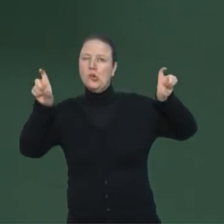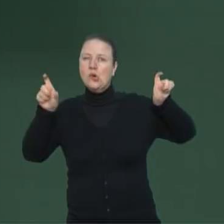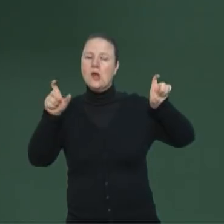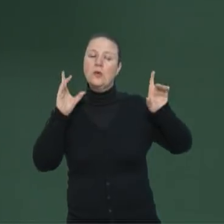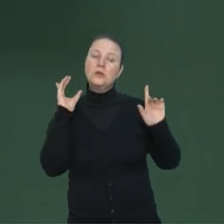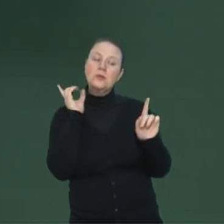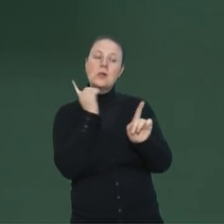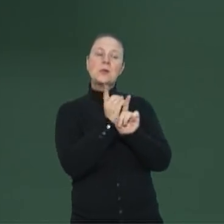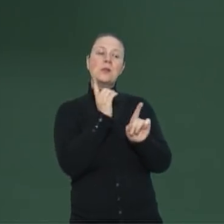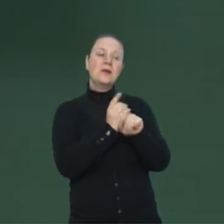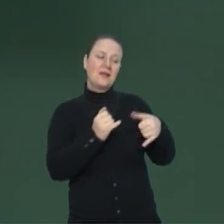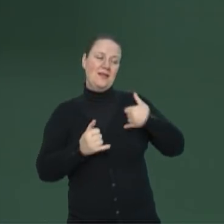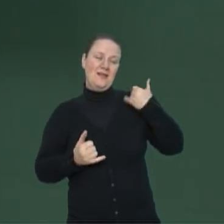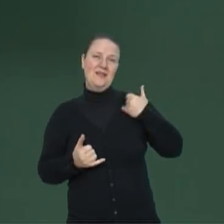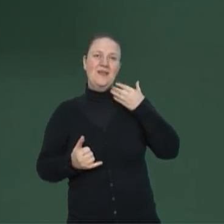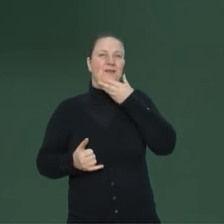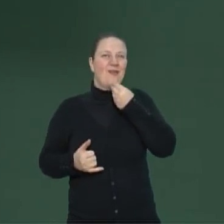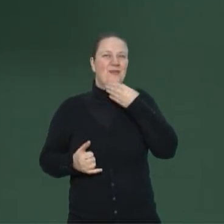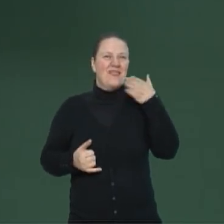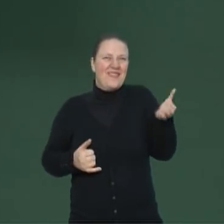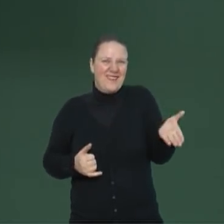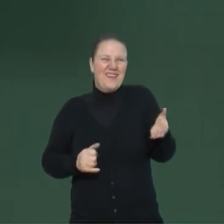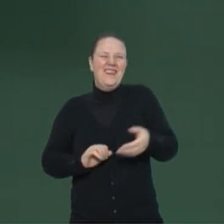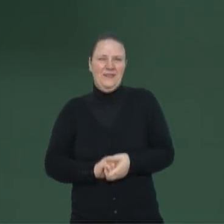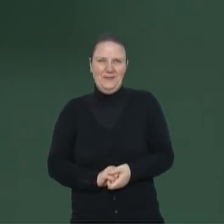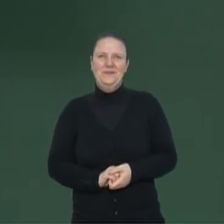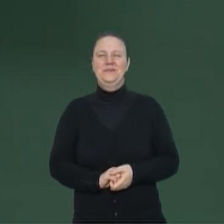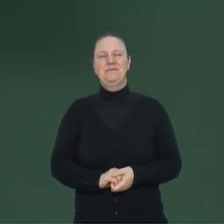a idade do Arthur, beleza?